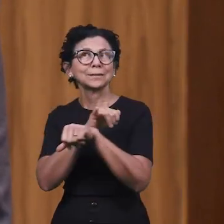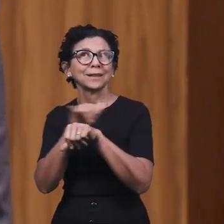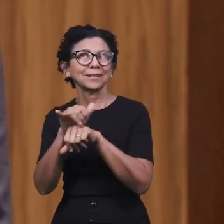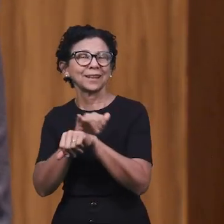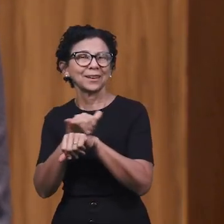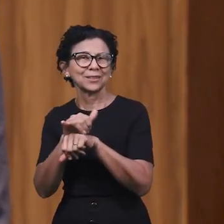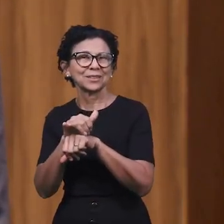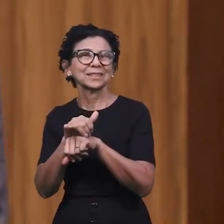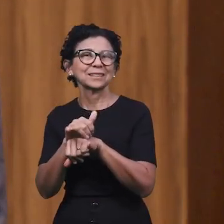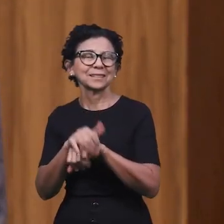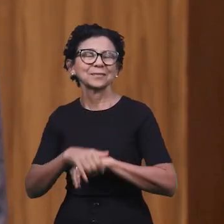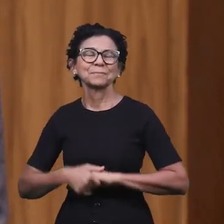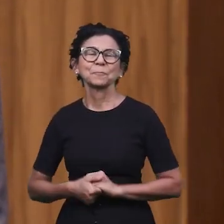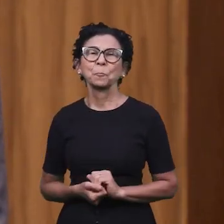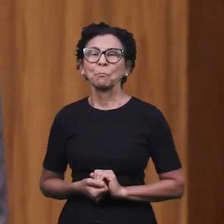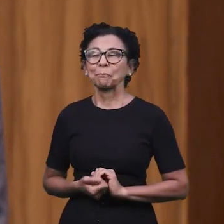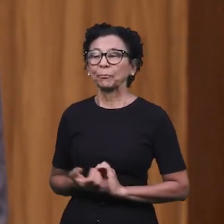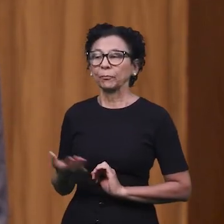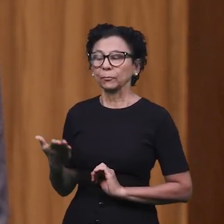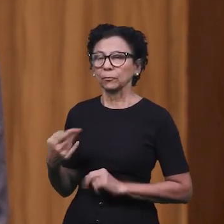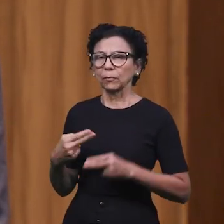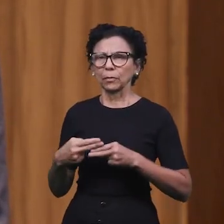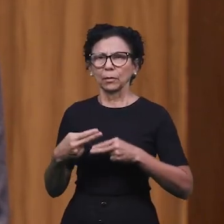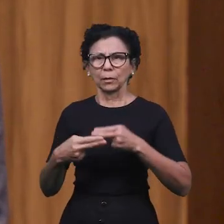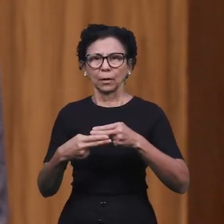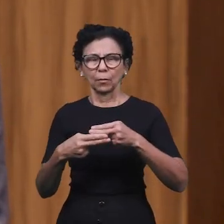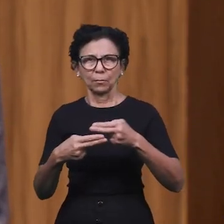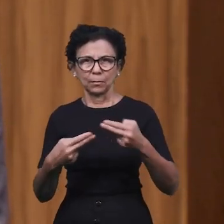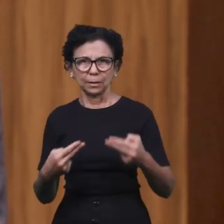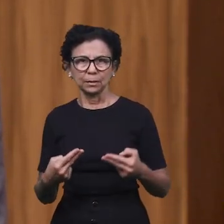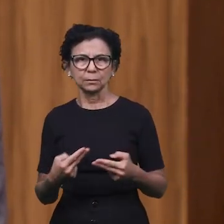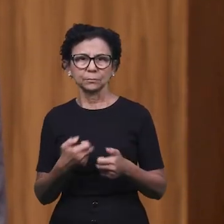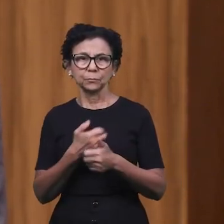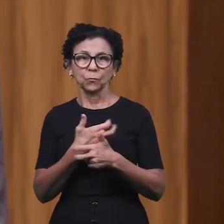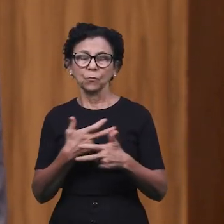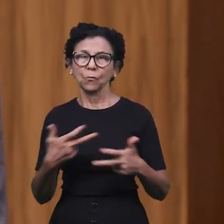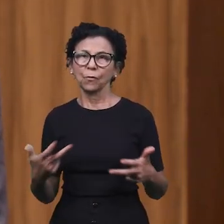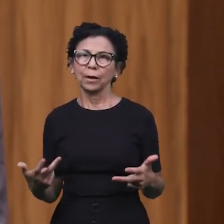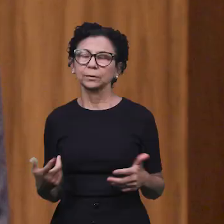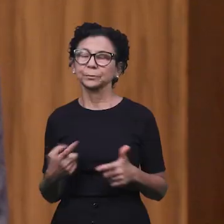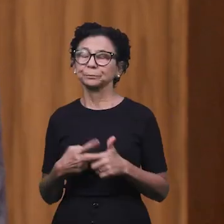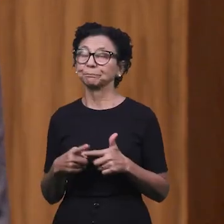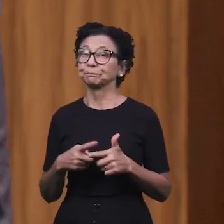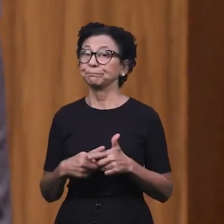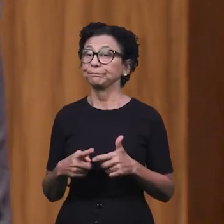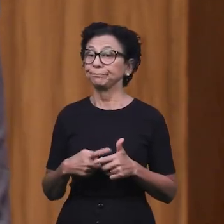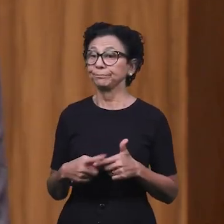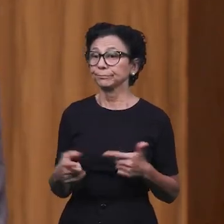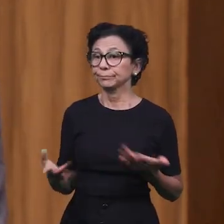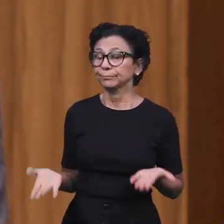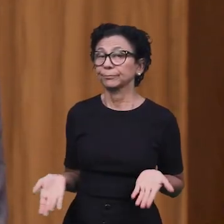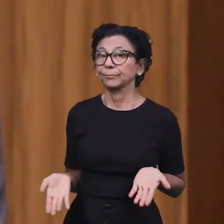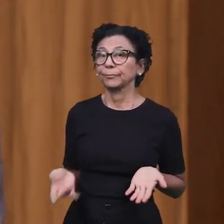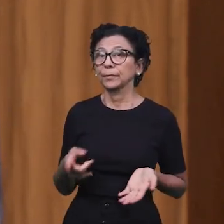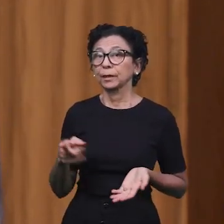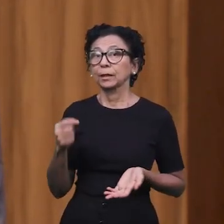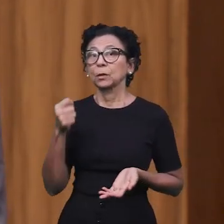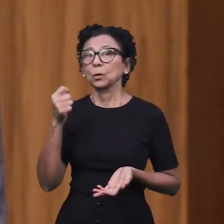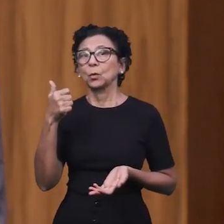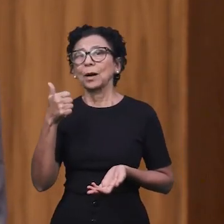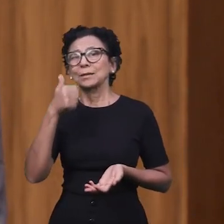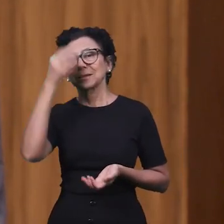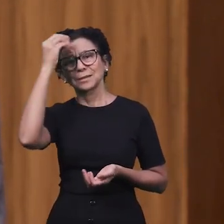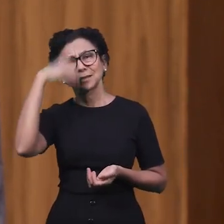importante. E aqui, Neemias, ele estava com diversas situações ali que, como o senhor disse, poderia